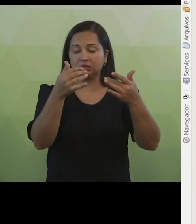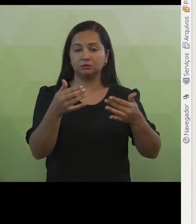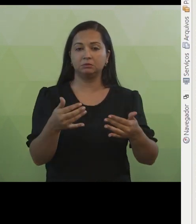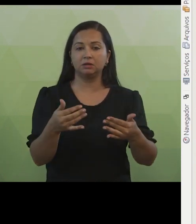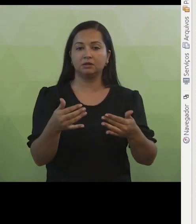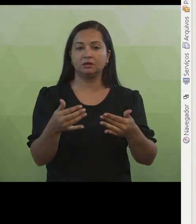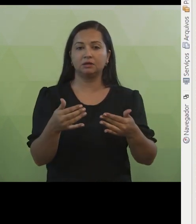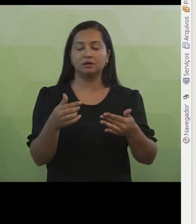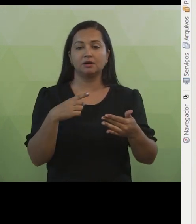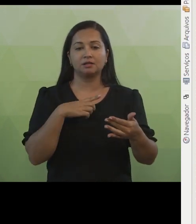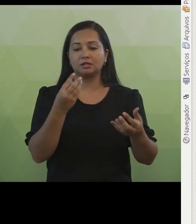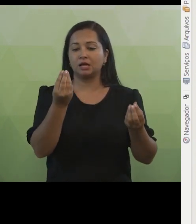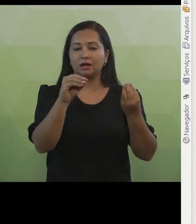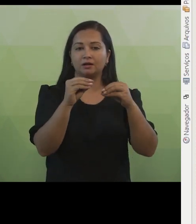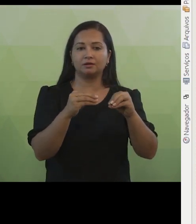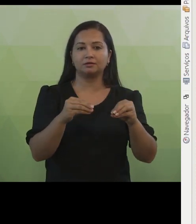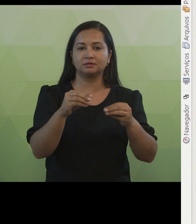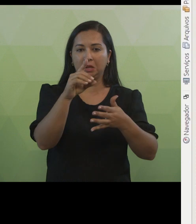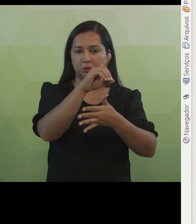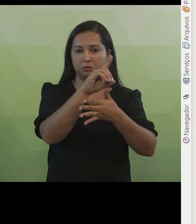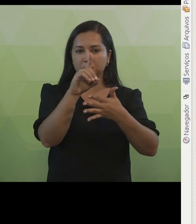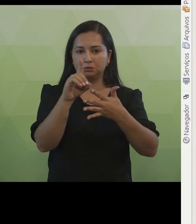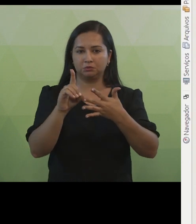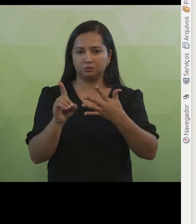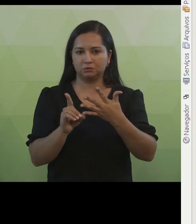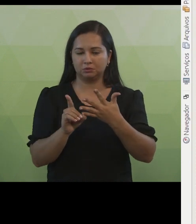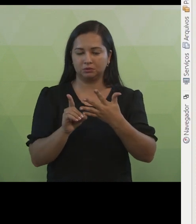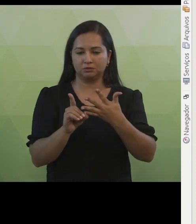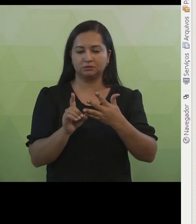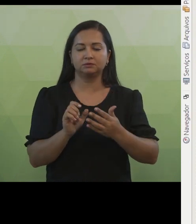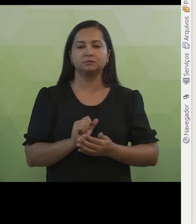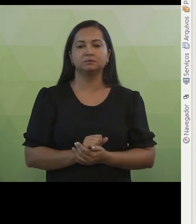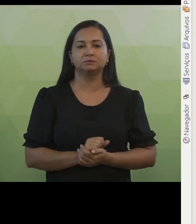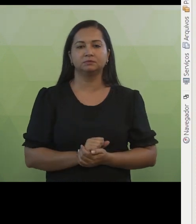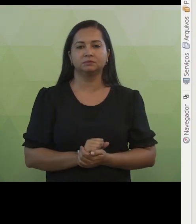retorno e inserção de dados.